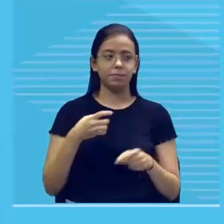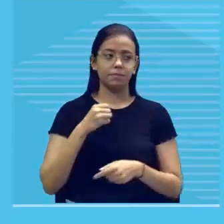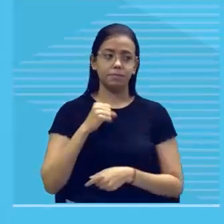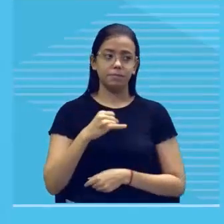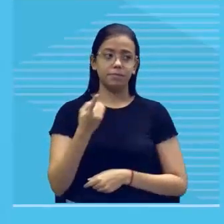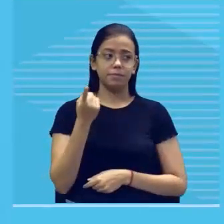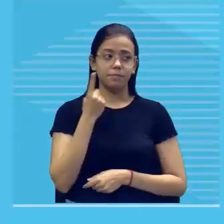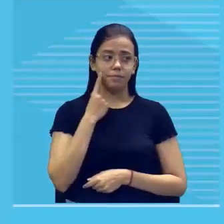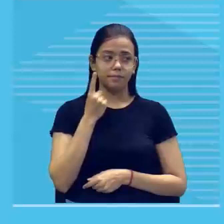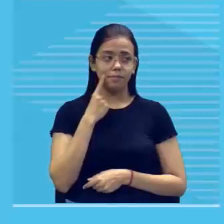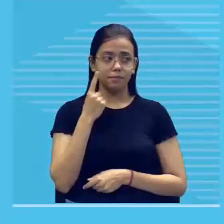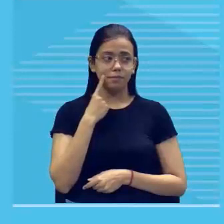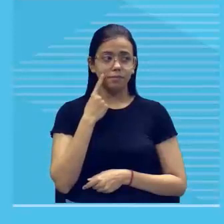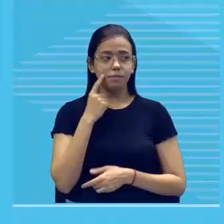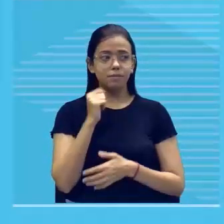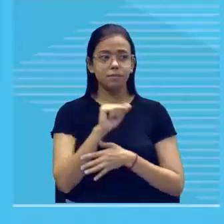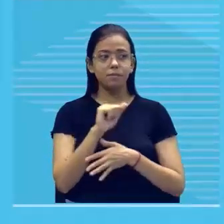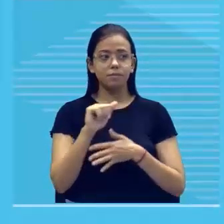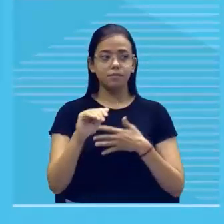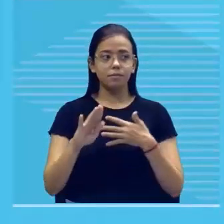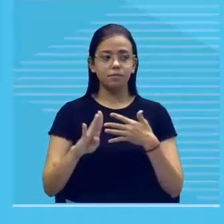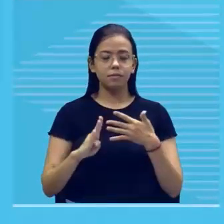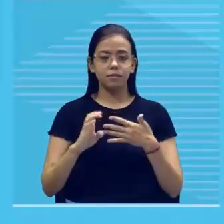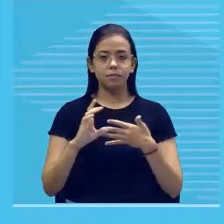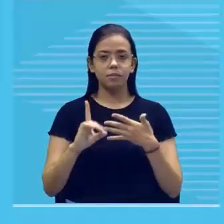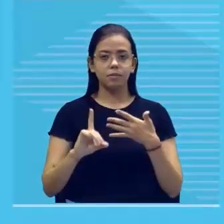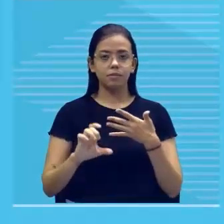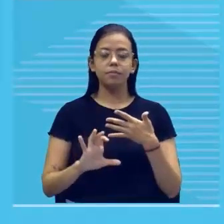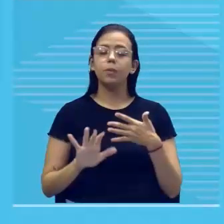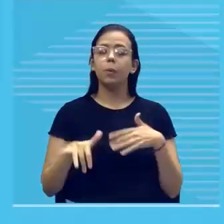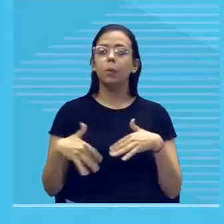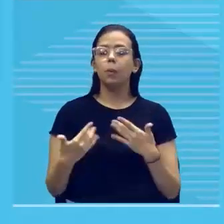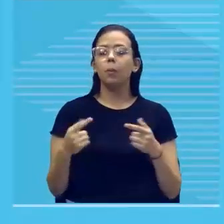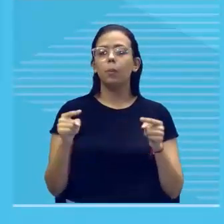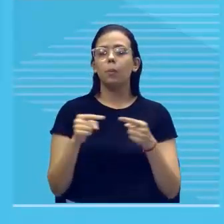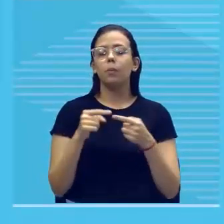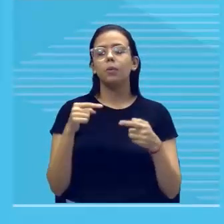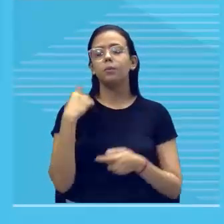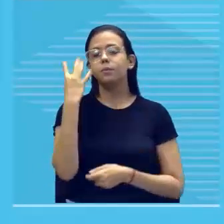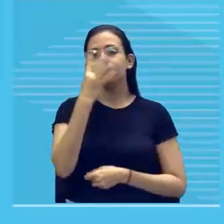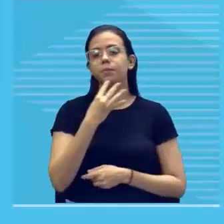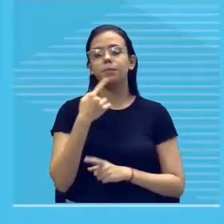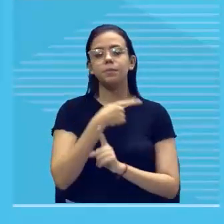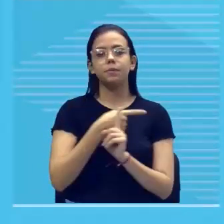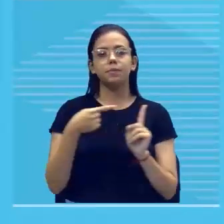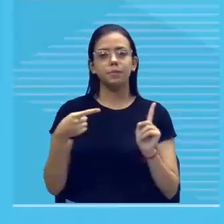você vai nas alternativas Qual é que você marcaria dizendo que é 4:30 hein